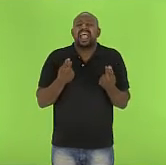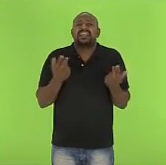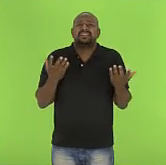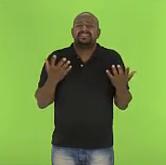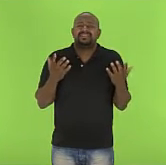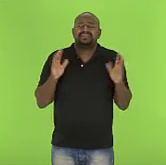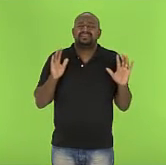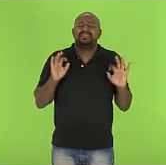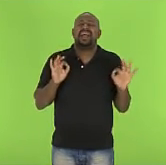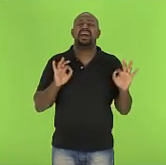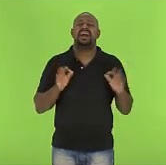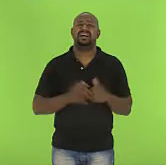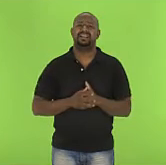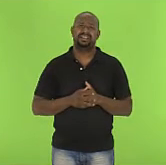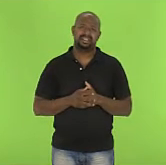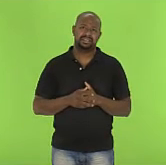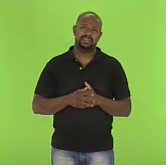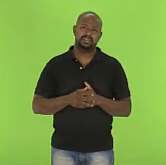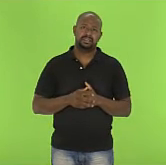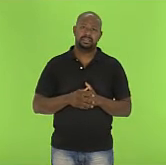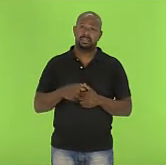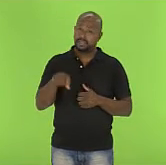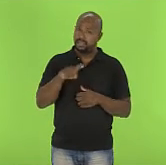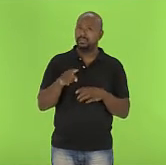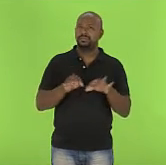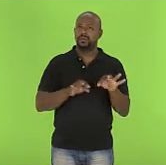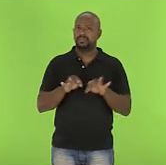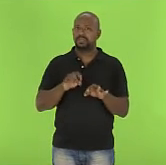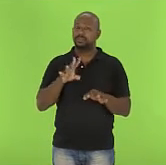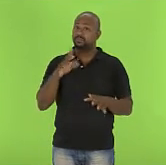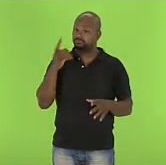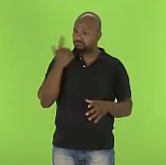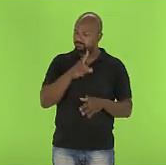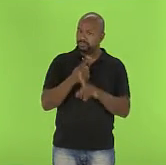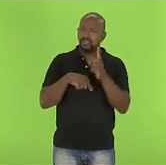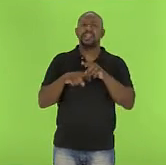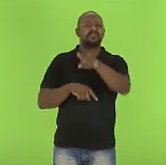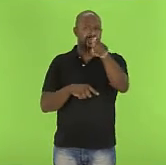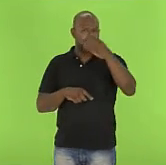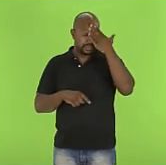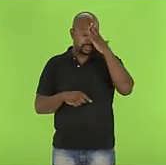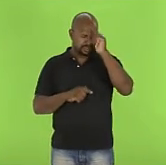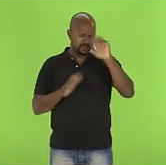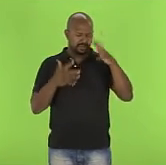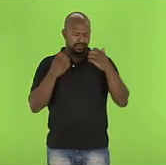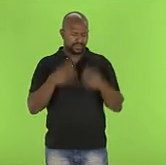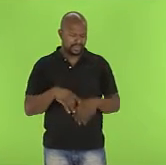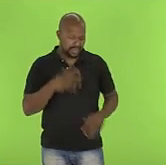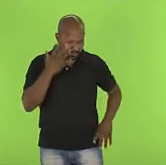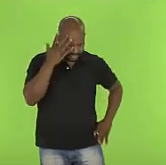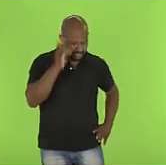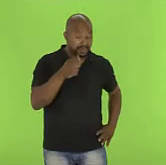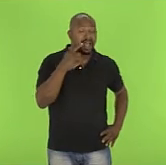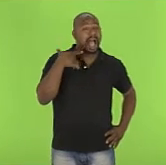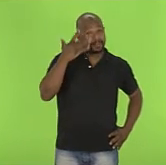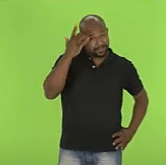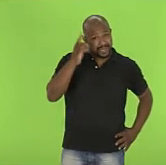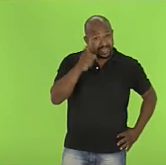isso. Nada. E esse projeto só está acontecendo, e vocês vão entender o que eu estou falando